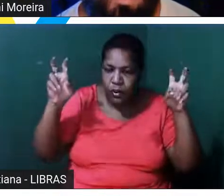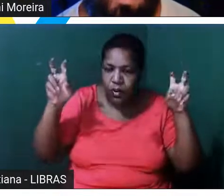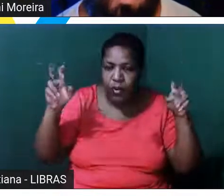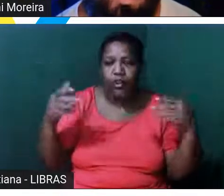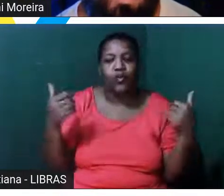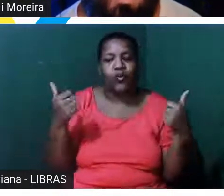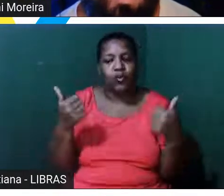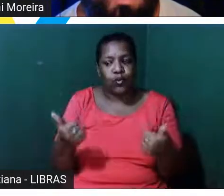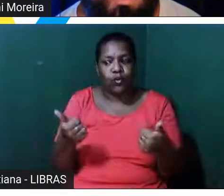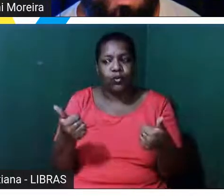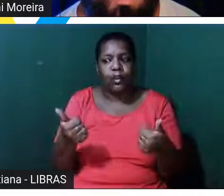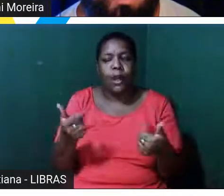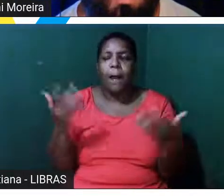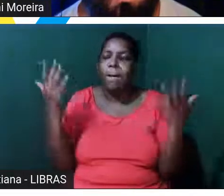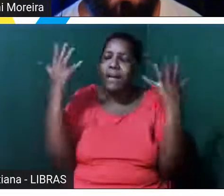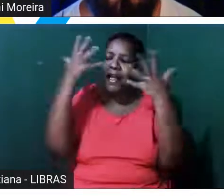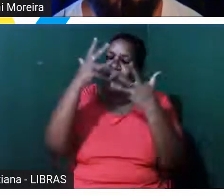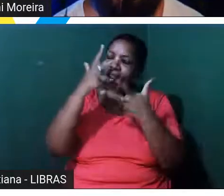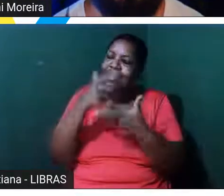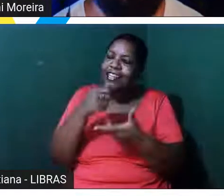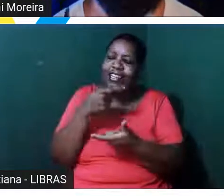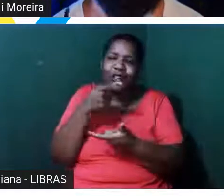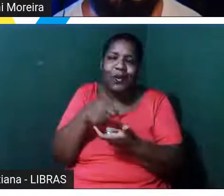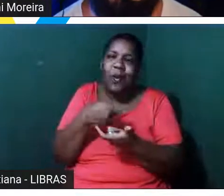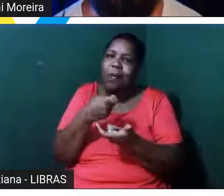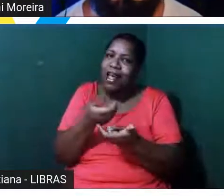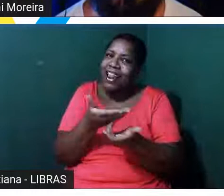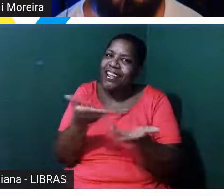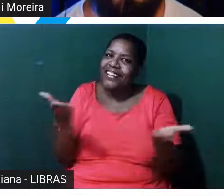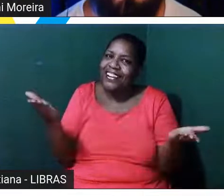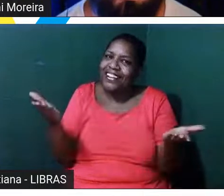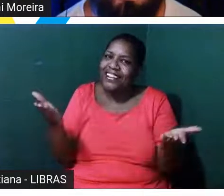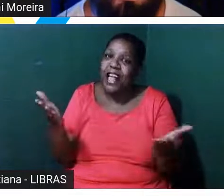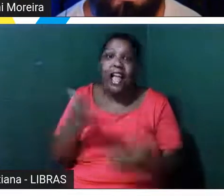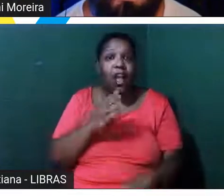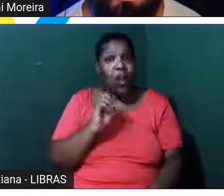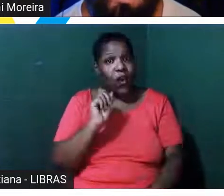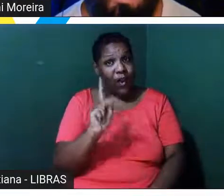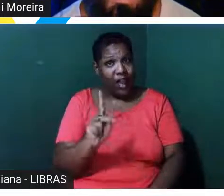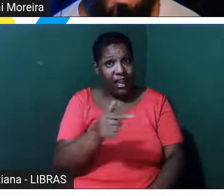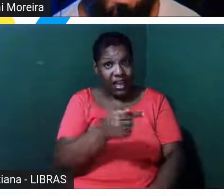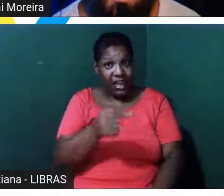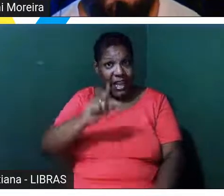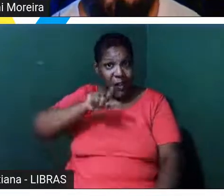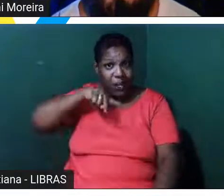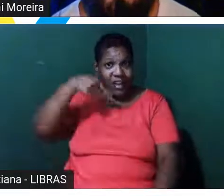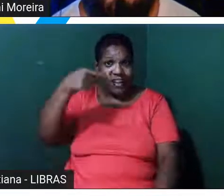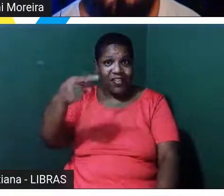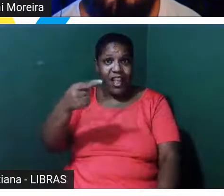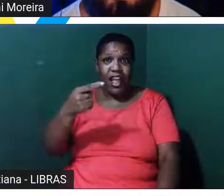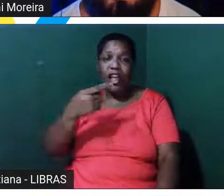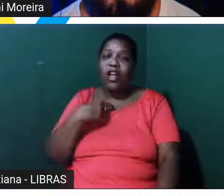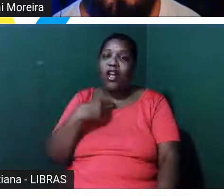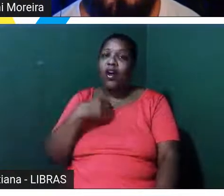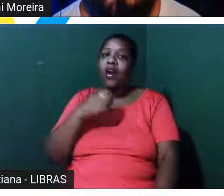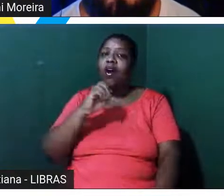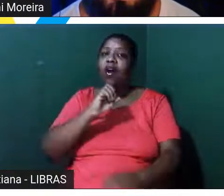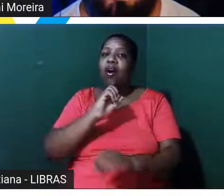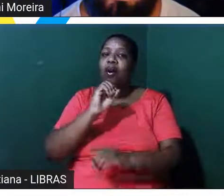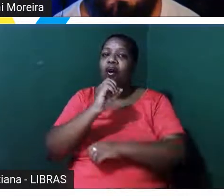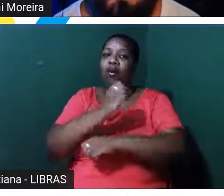mais lindos esse raio com essas palavras gente semana que vem oficina de comunicação na web